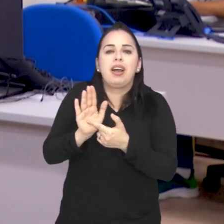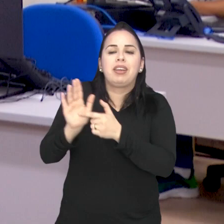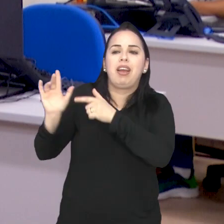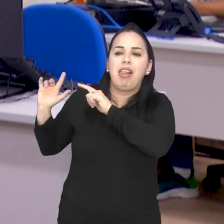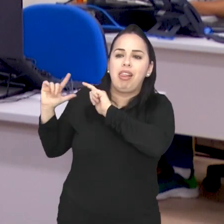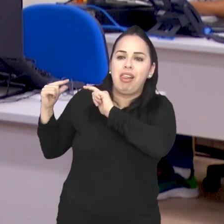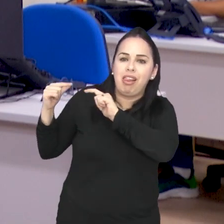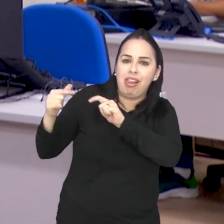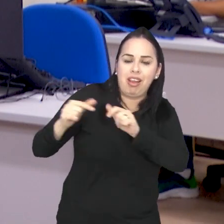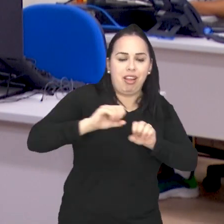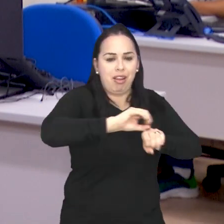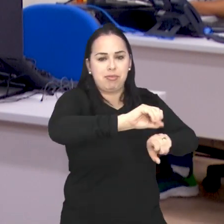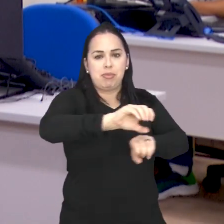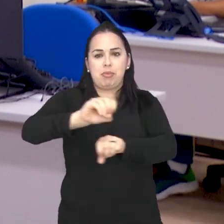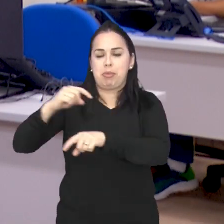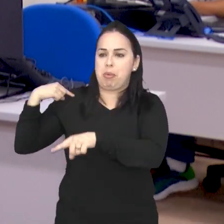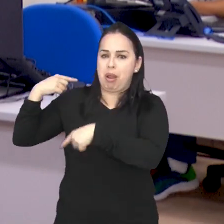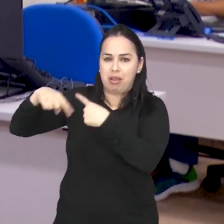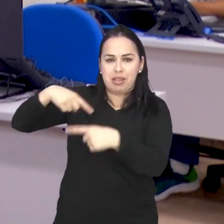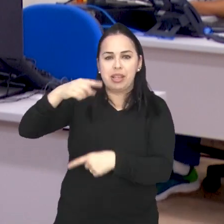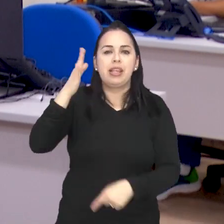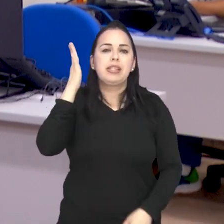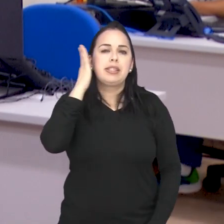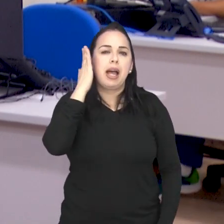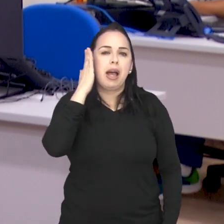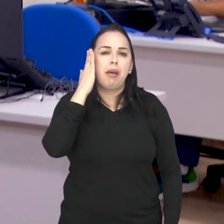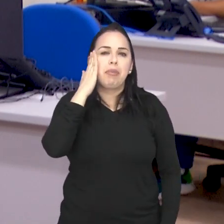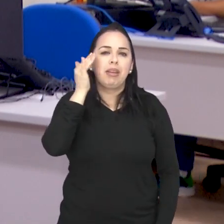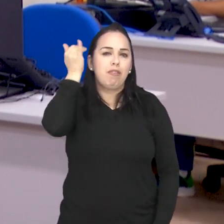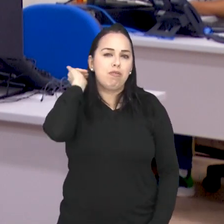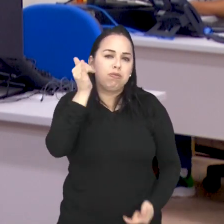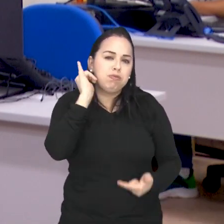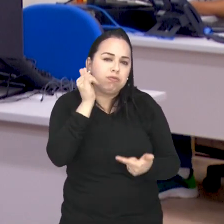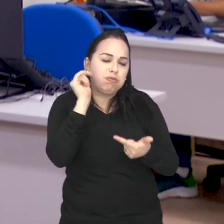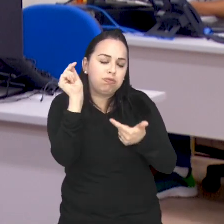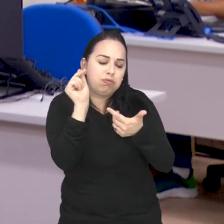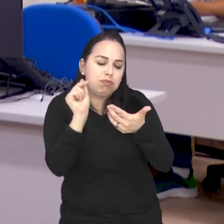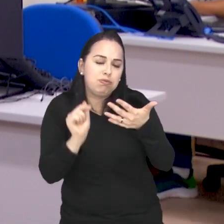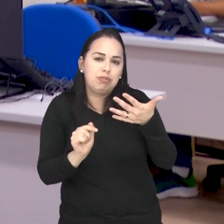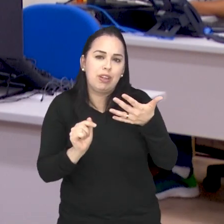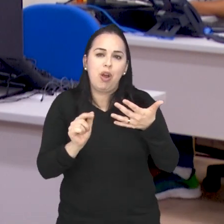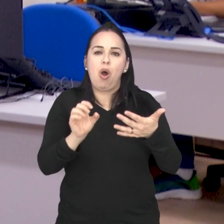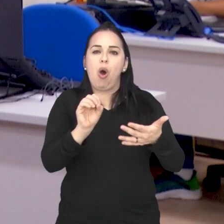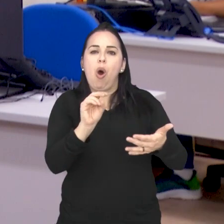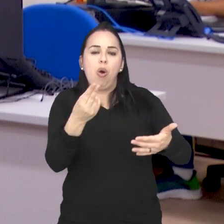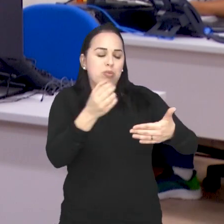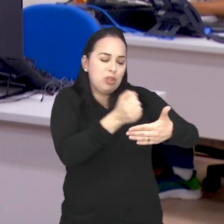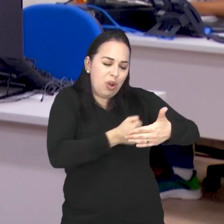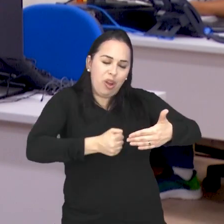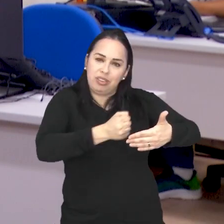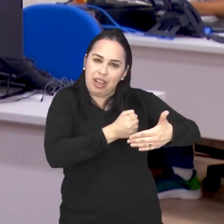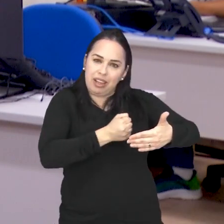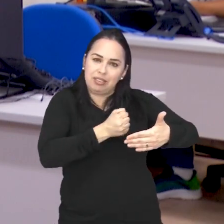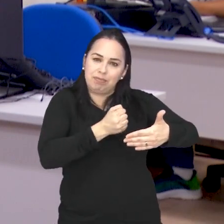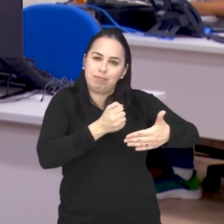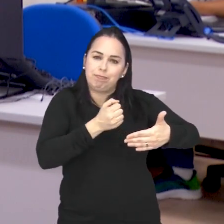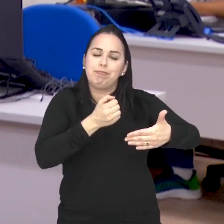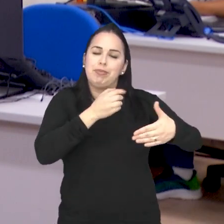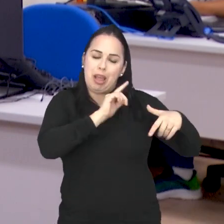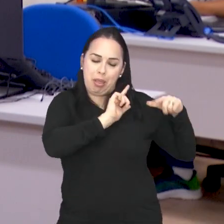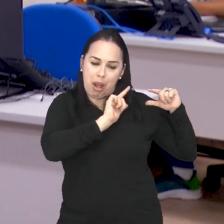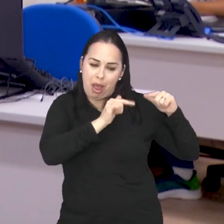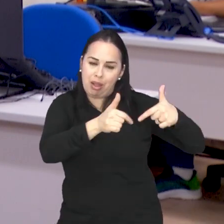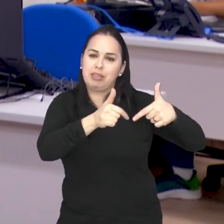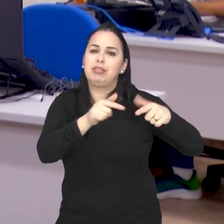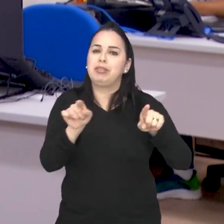de como esses saberes são passados de geração a geração. Sabe aqueles contos, causos e tradições culinárias do